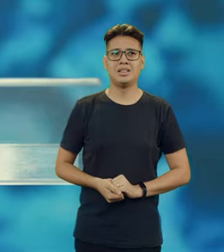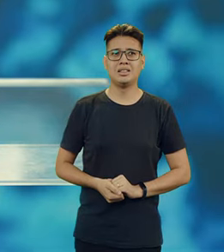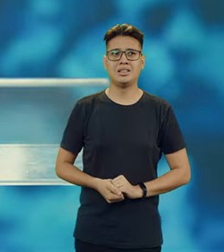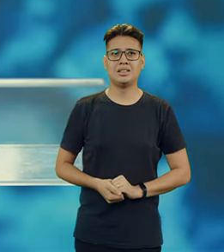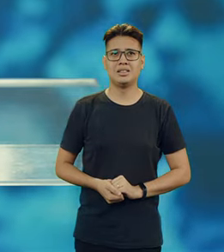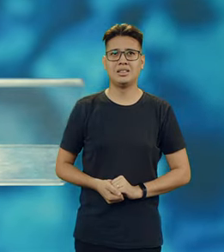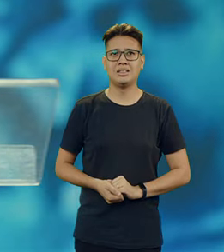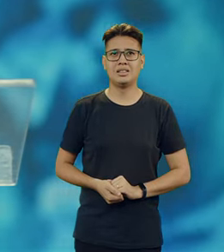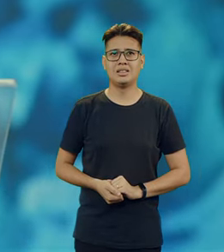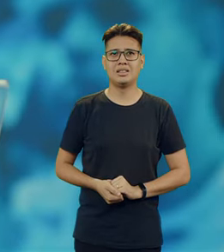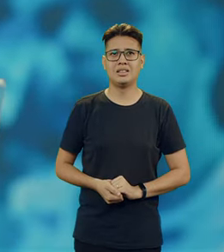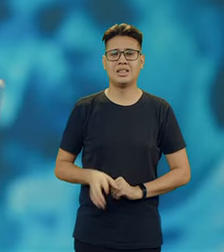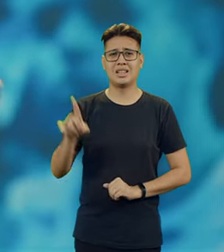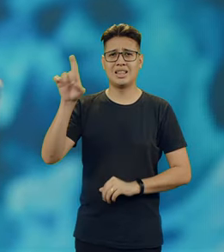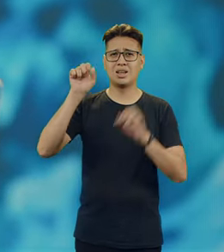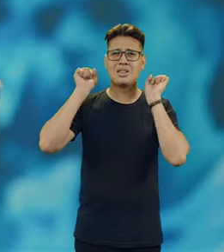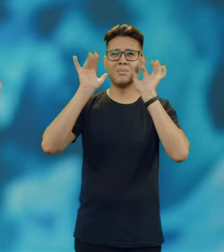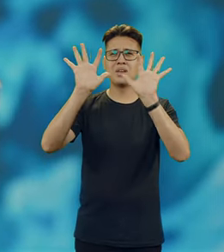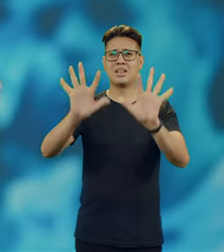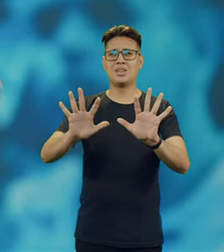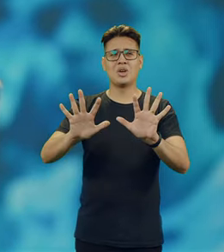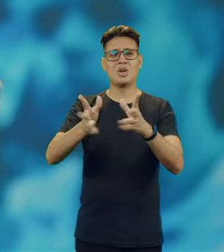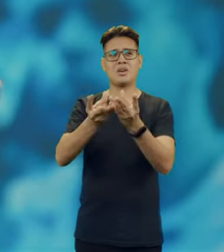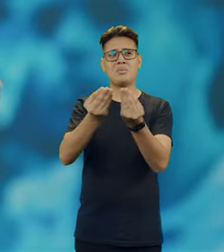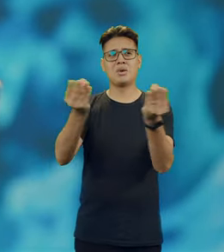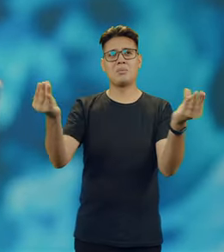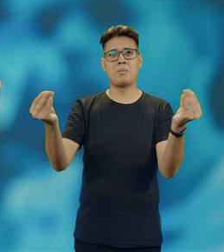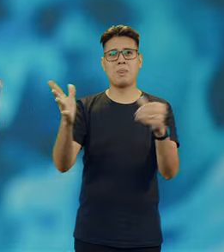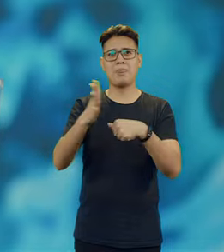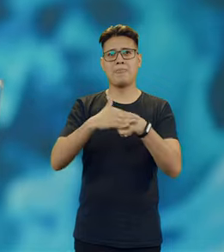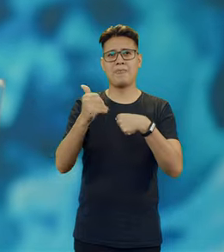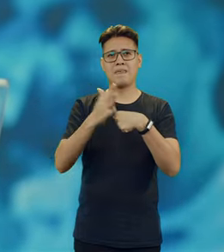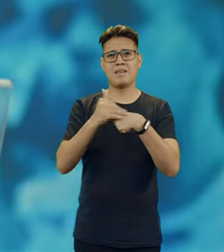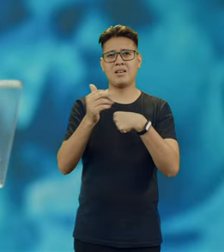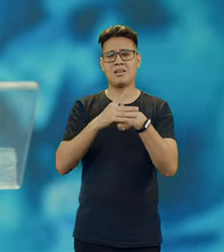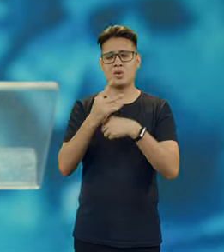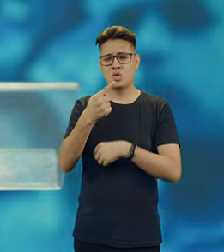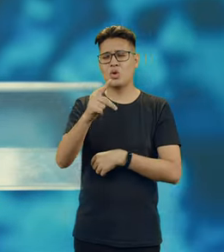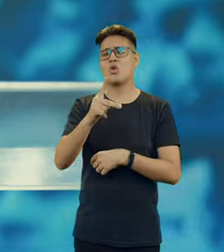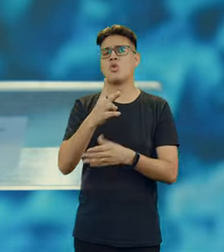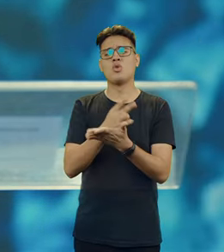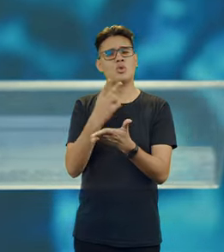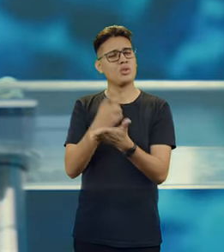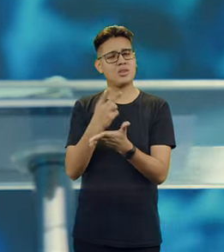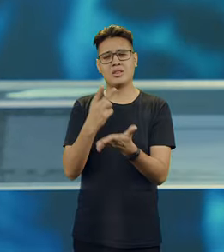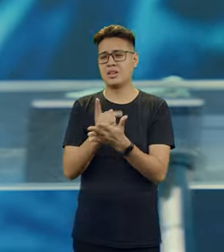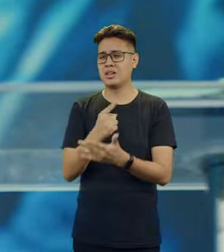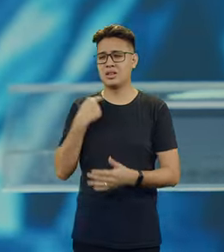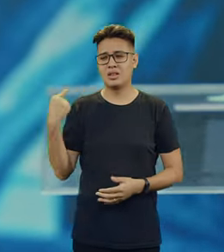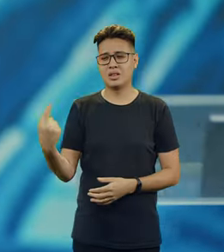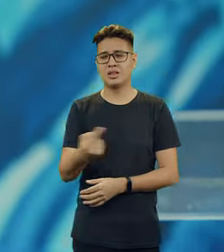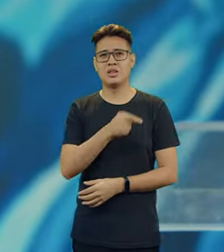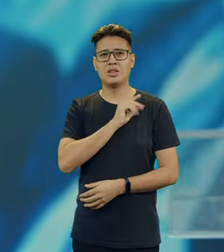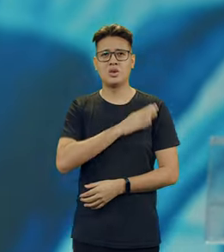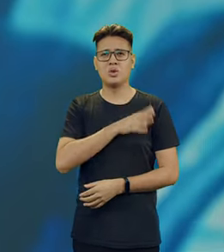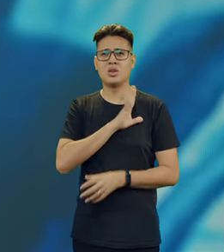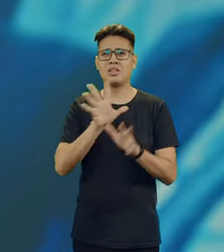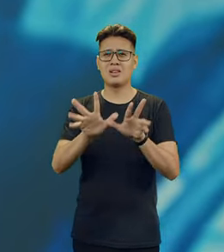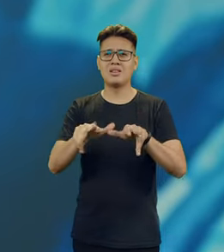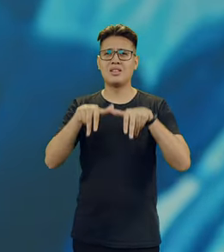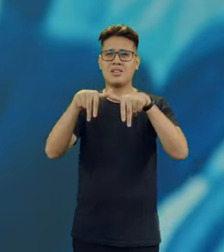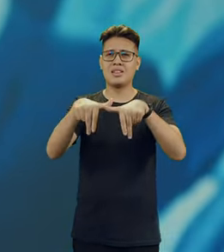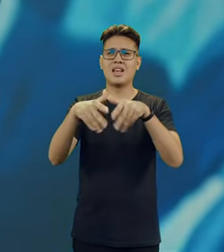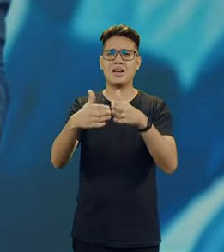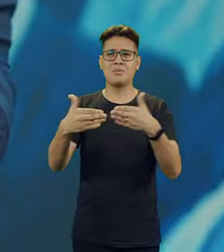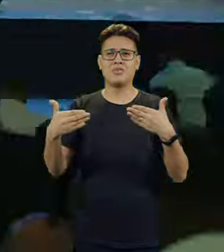Jesus Cristo, o amor de Deus e a consolação do Espírito Santo permaneçam em nossos corações. Fique em pé em nome de